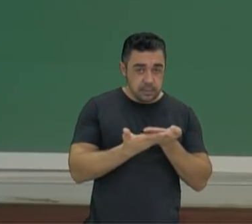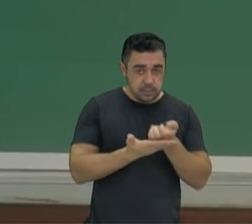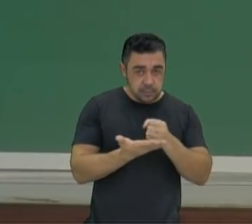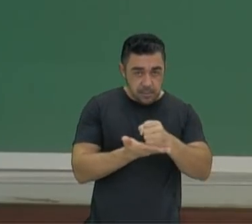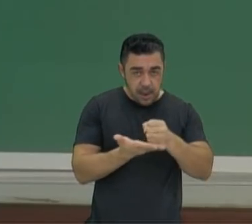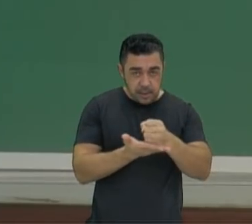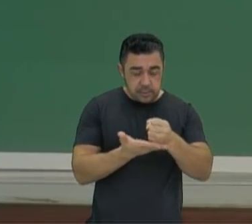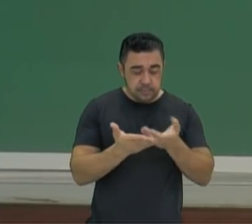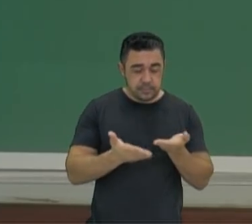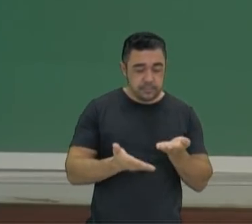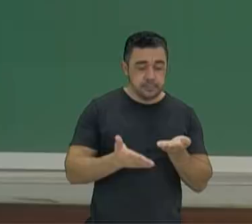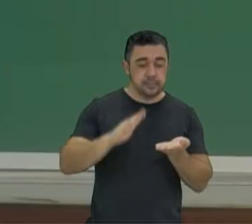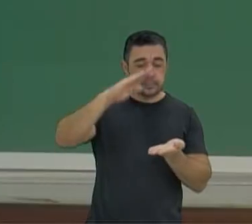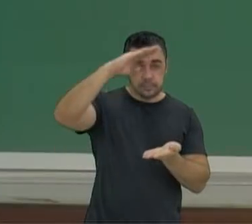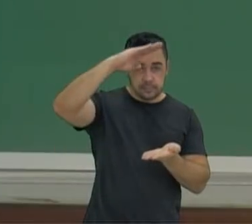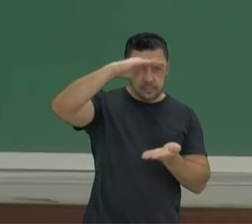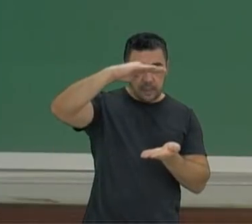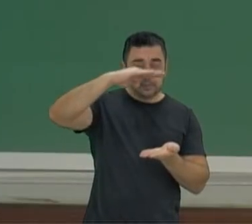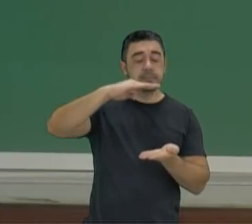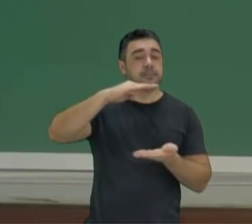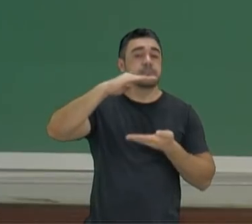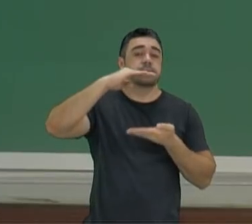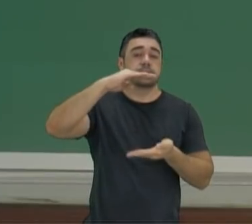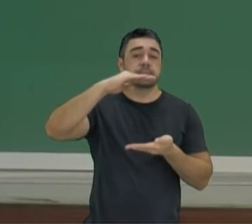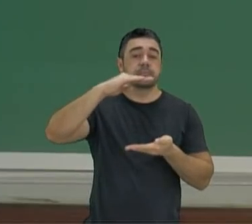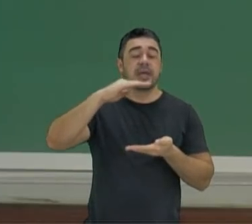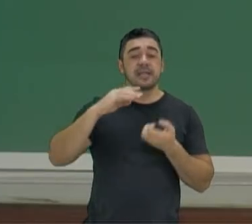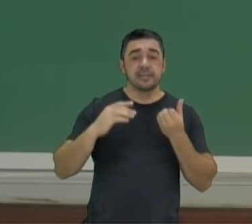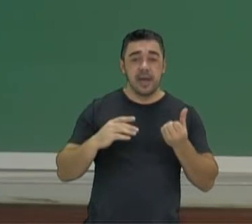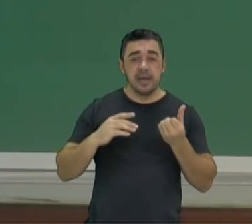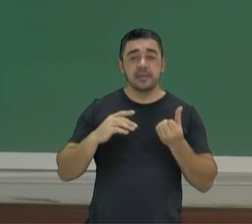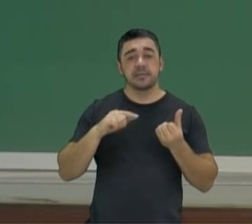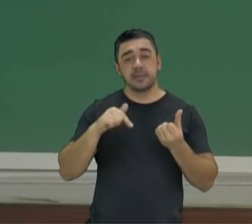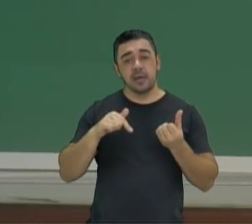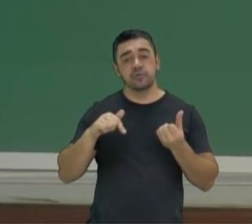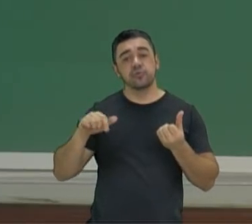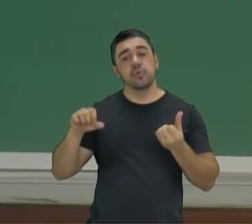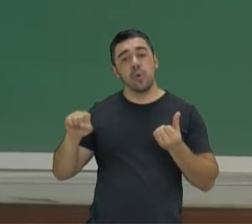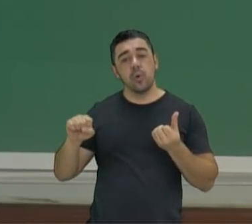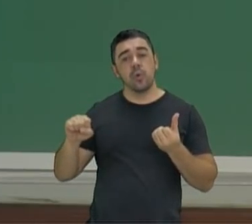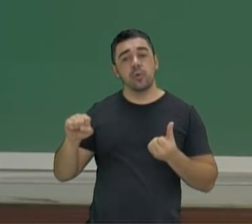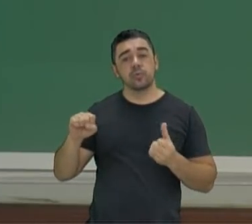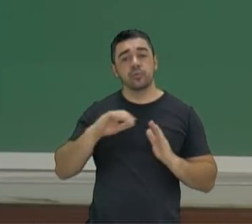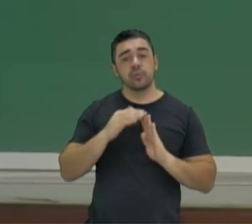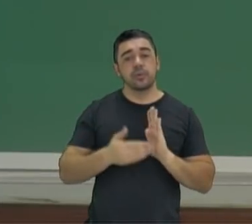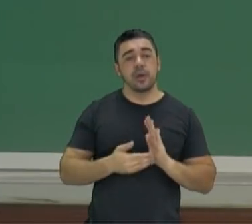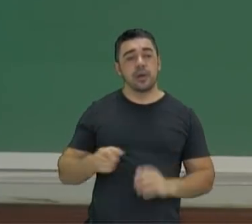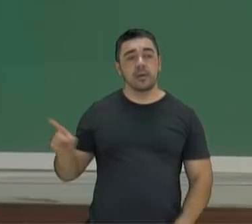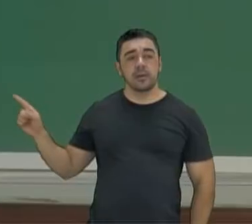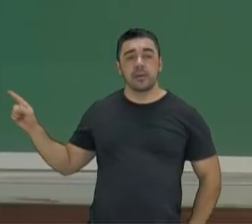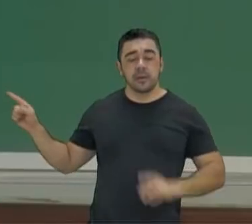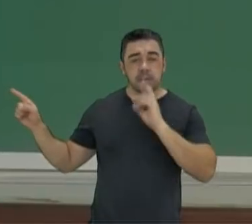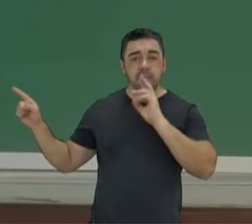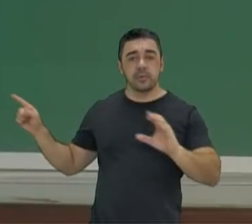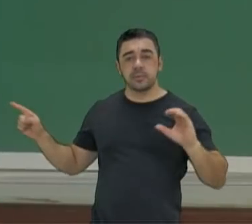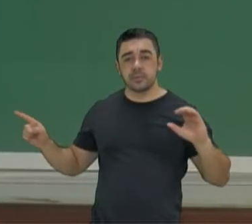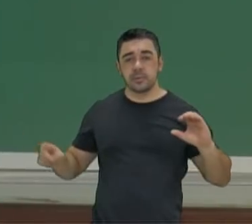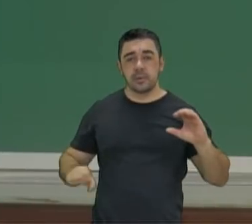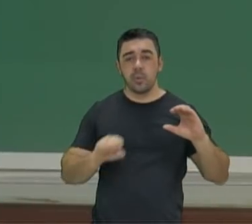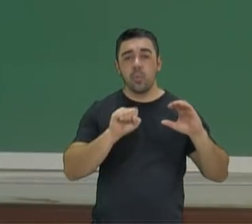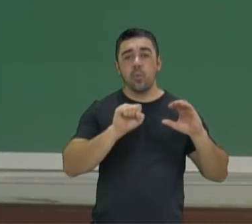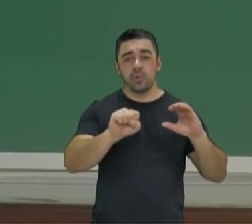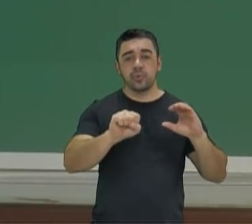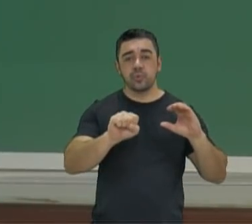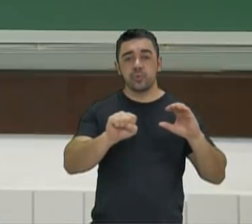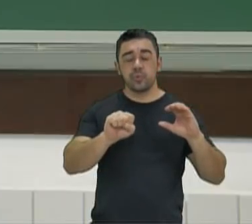que tem uma base inferior e uma base superior. Então, 6, 7, 8. Resposta, letra C,